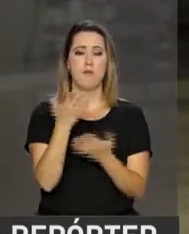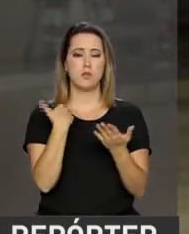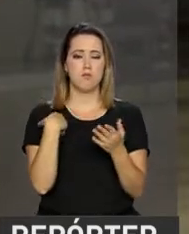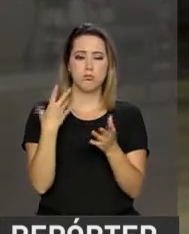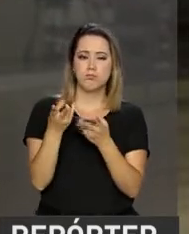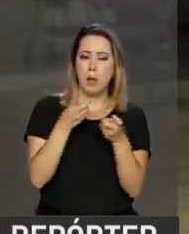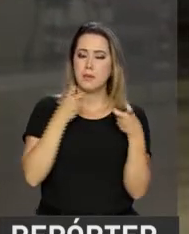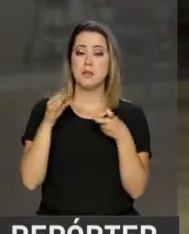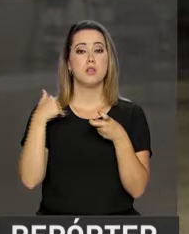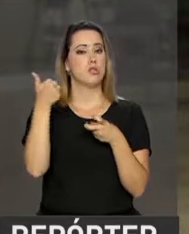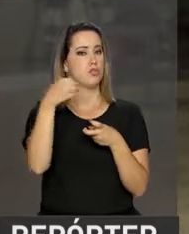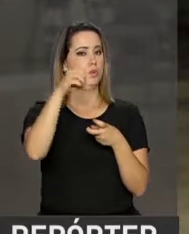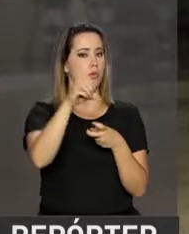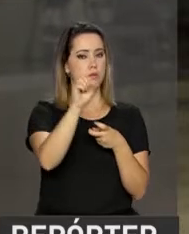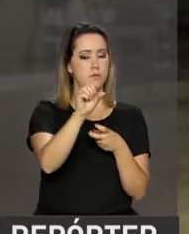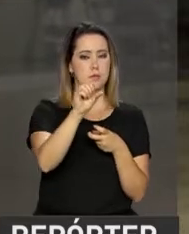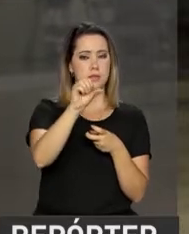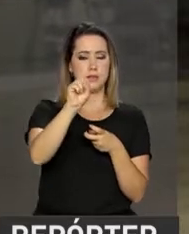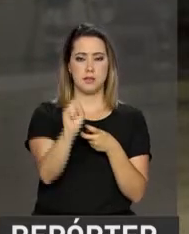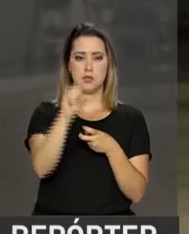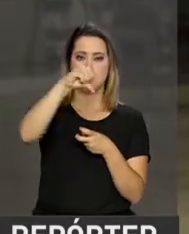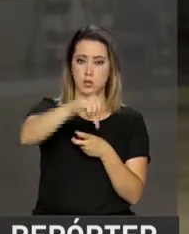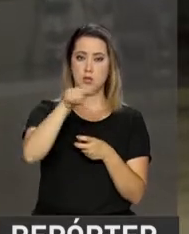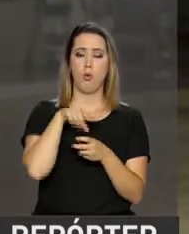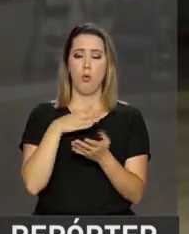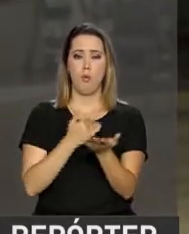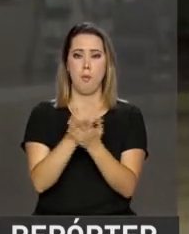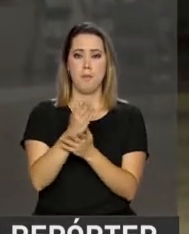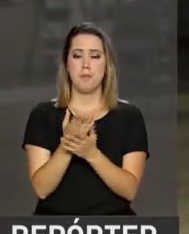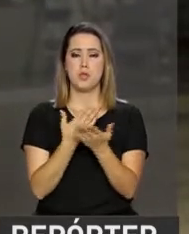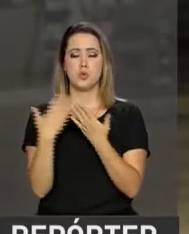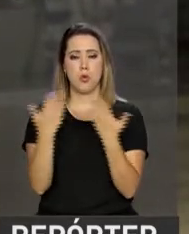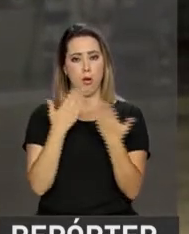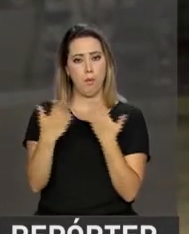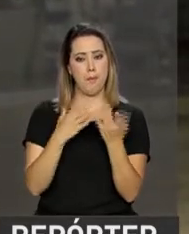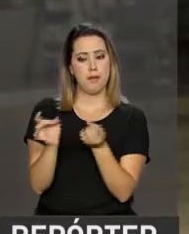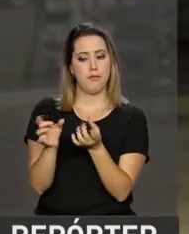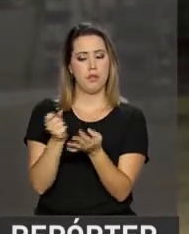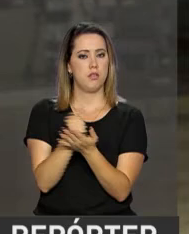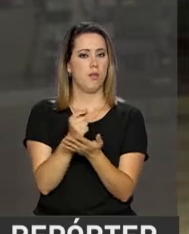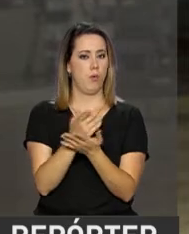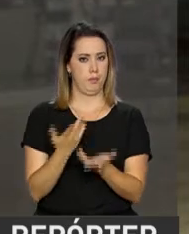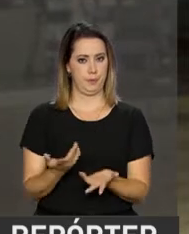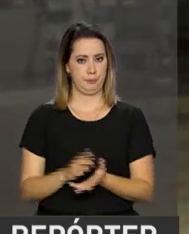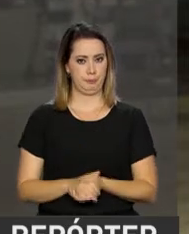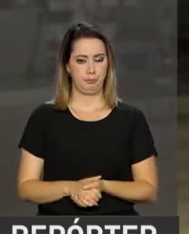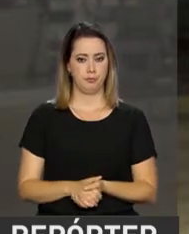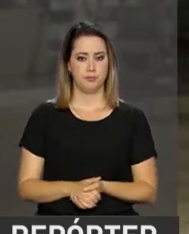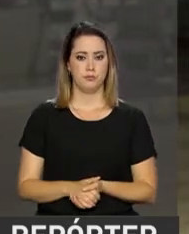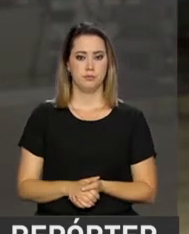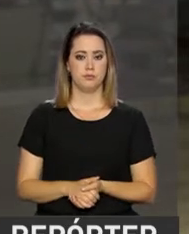1989 quando o governo começou a computar os dados da balança comercial brasileira e